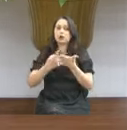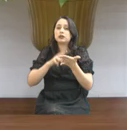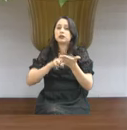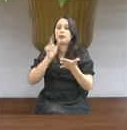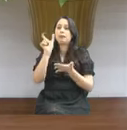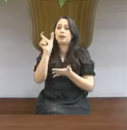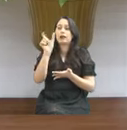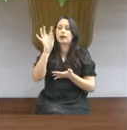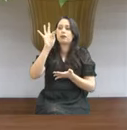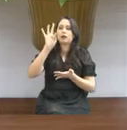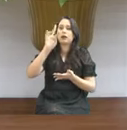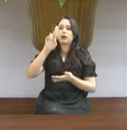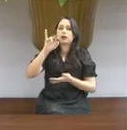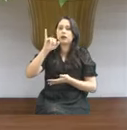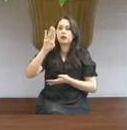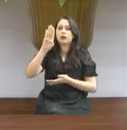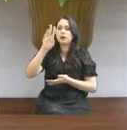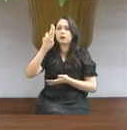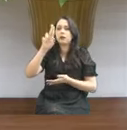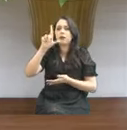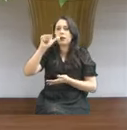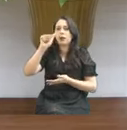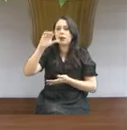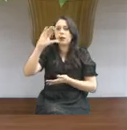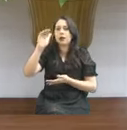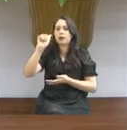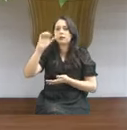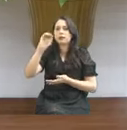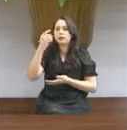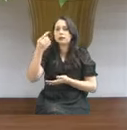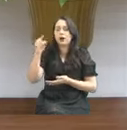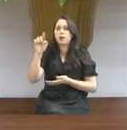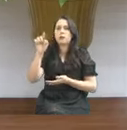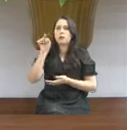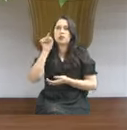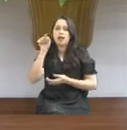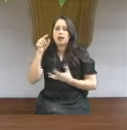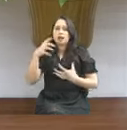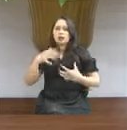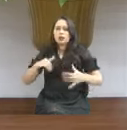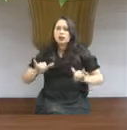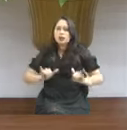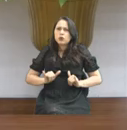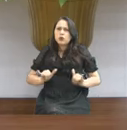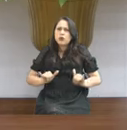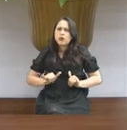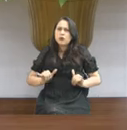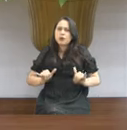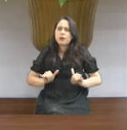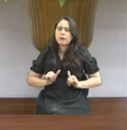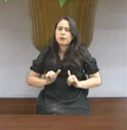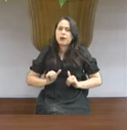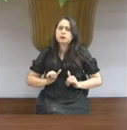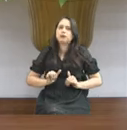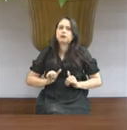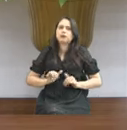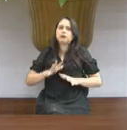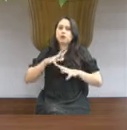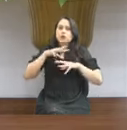tribulação, aquilo que sufoca. Tribulação sufoca ou não sufoca? E